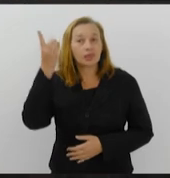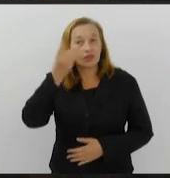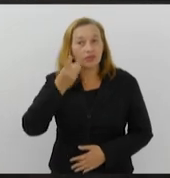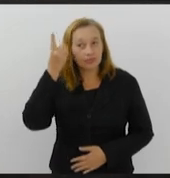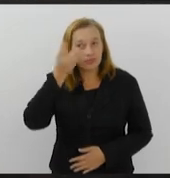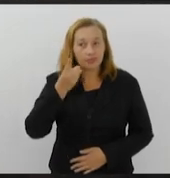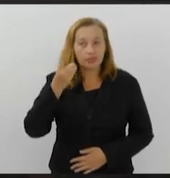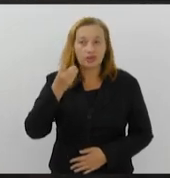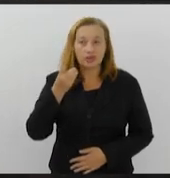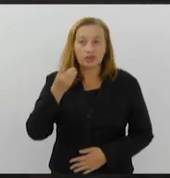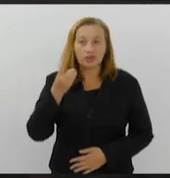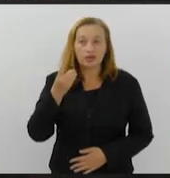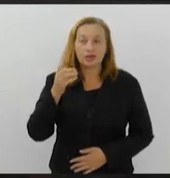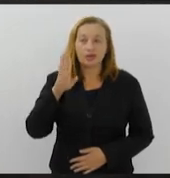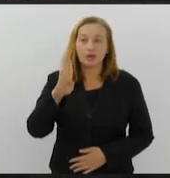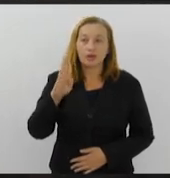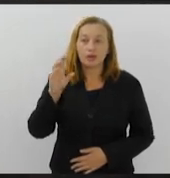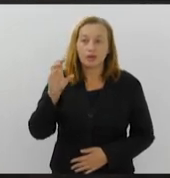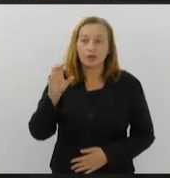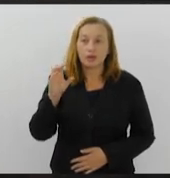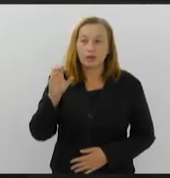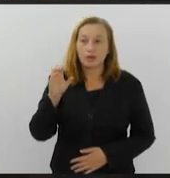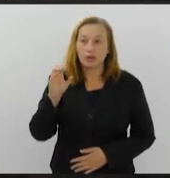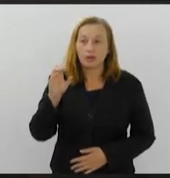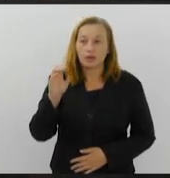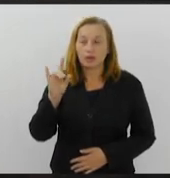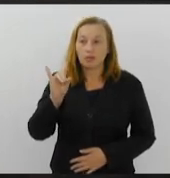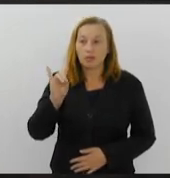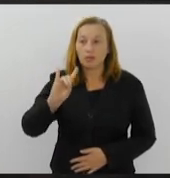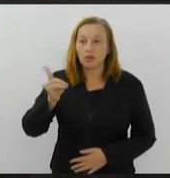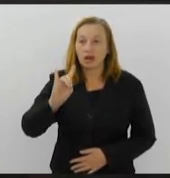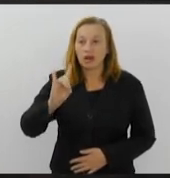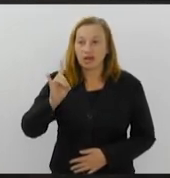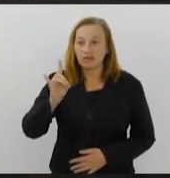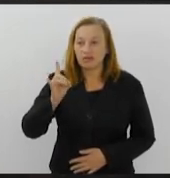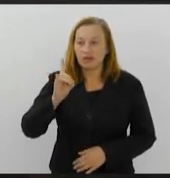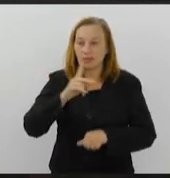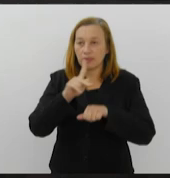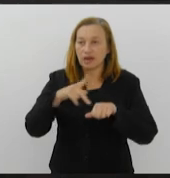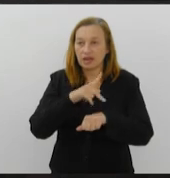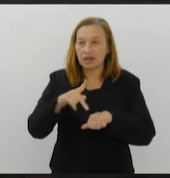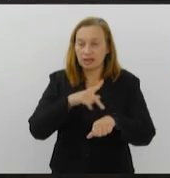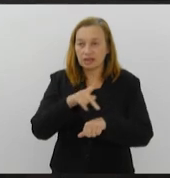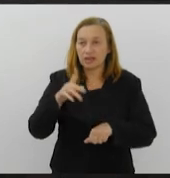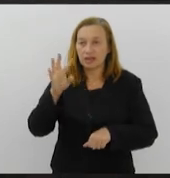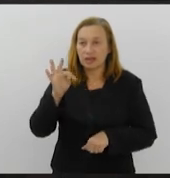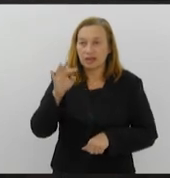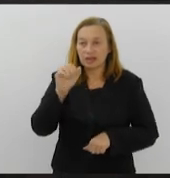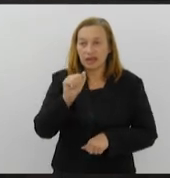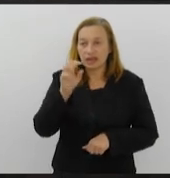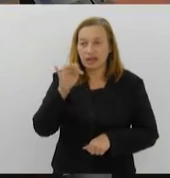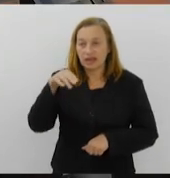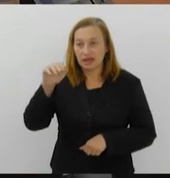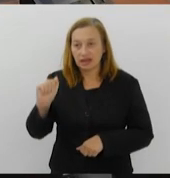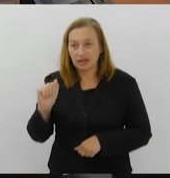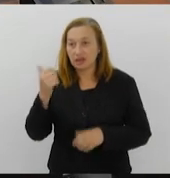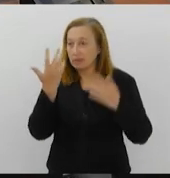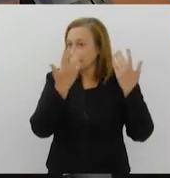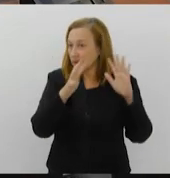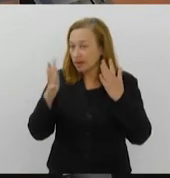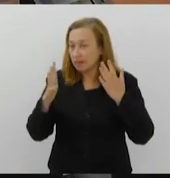deputada nacional da Bolívia, Tatiana Anies, tá? Isso aí, parabéns aí,